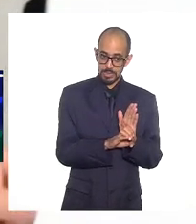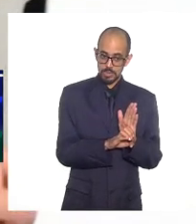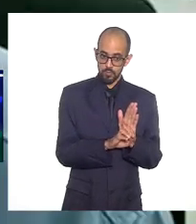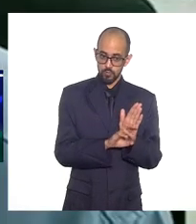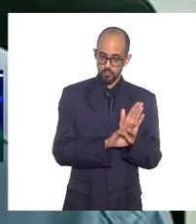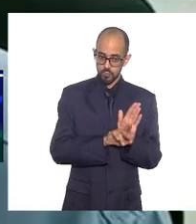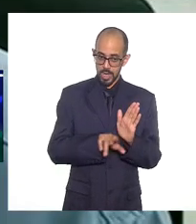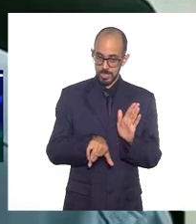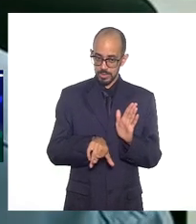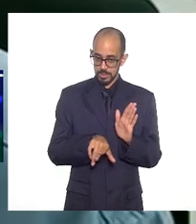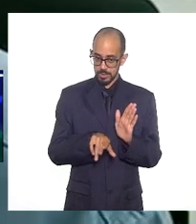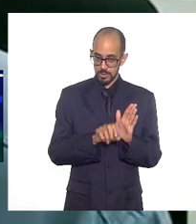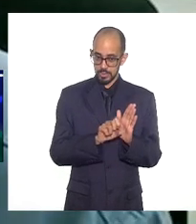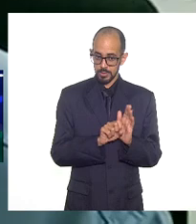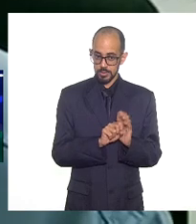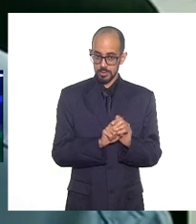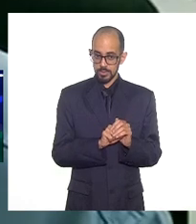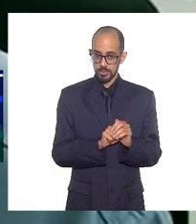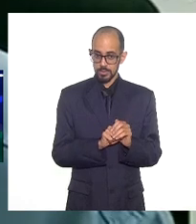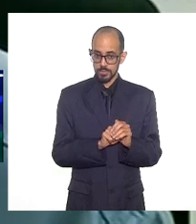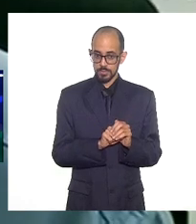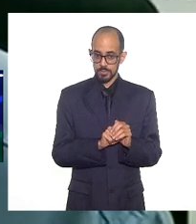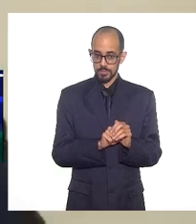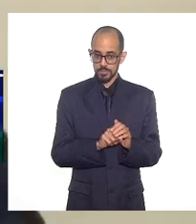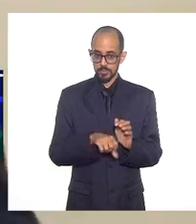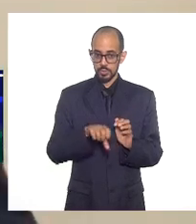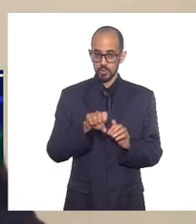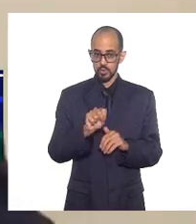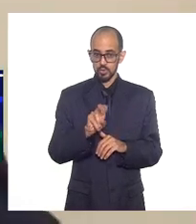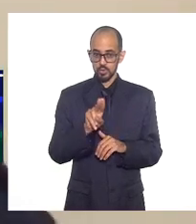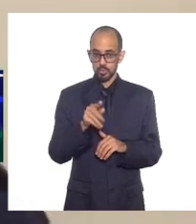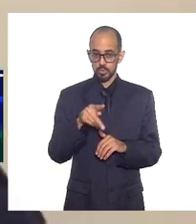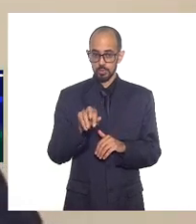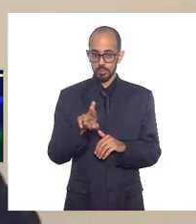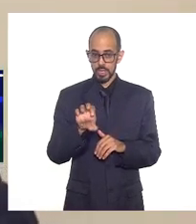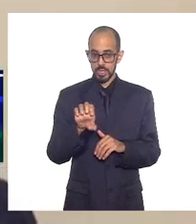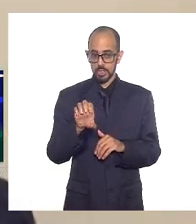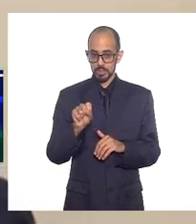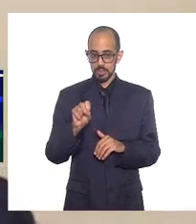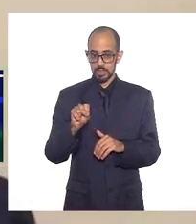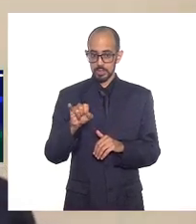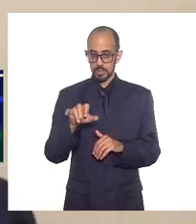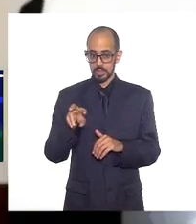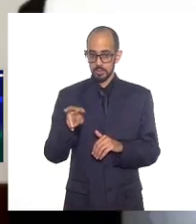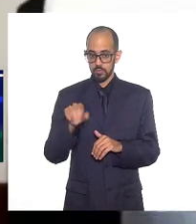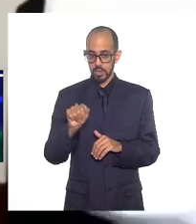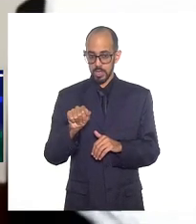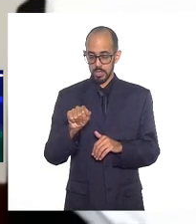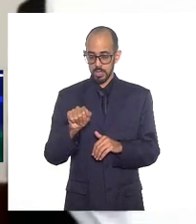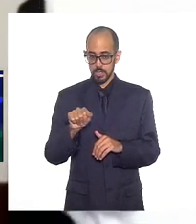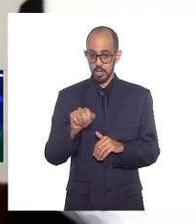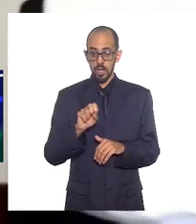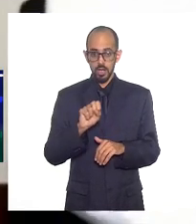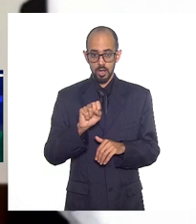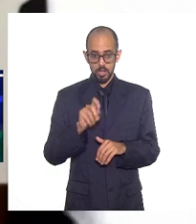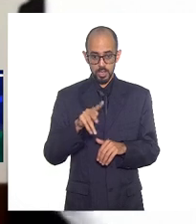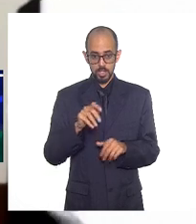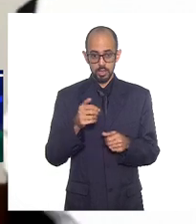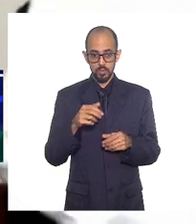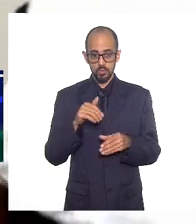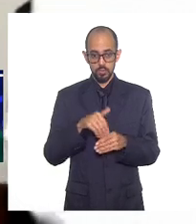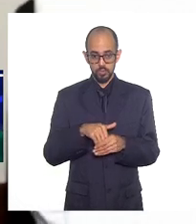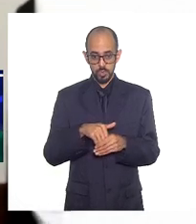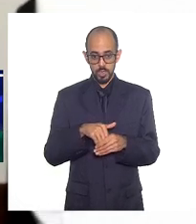Emenda supressiva. Uma emenda supressiva, senhor presidente. Ok, então vamos lá, vamos colher os votos.